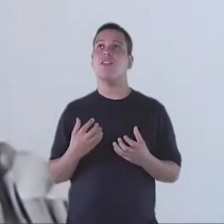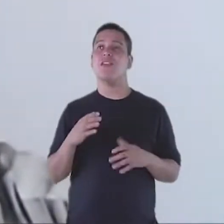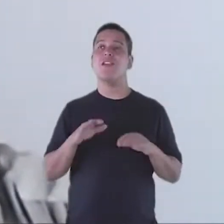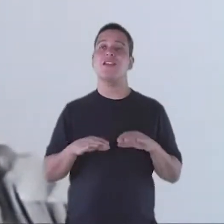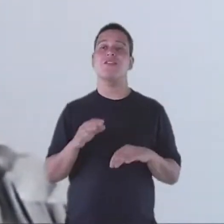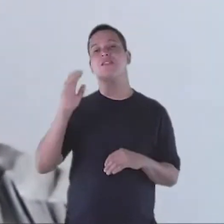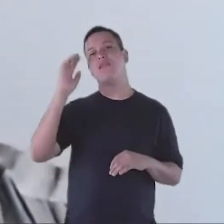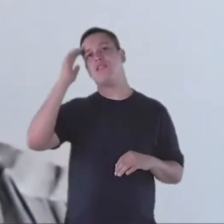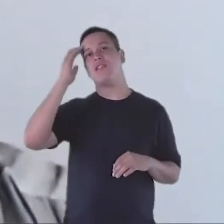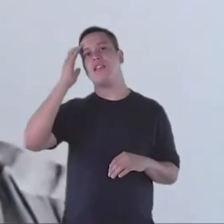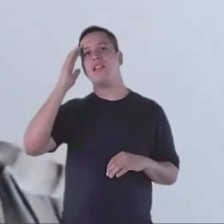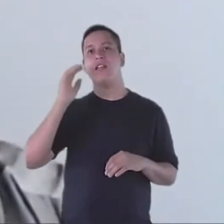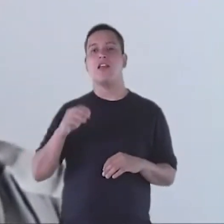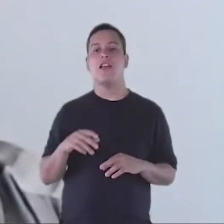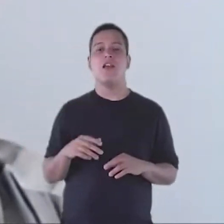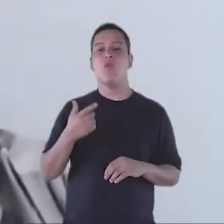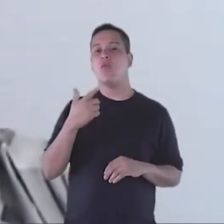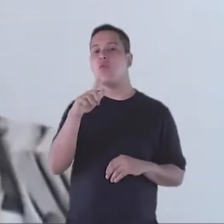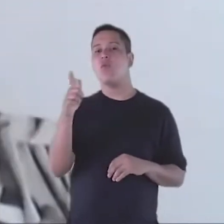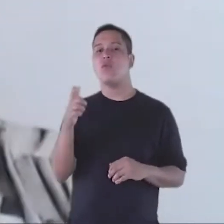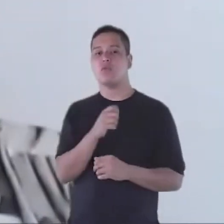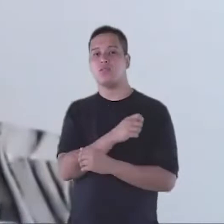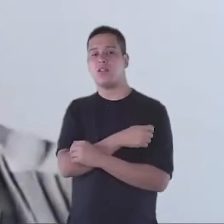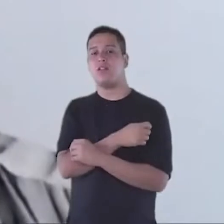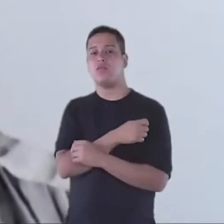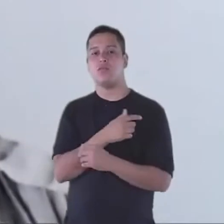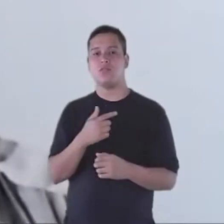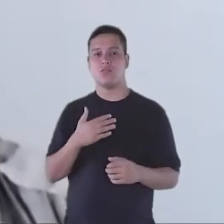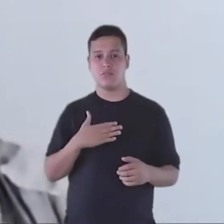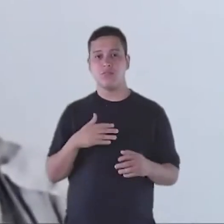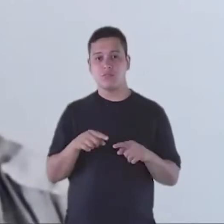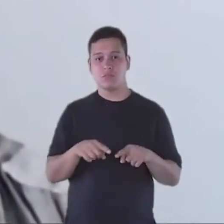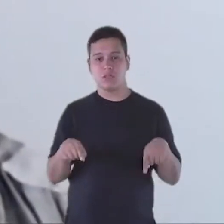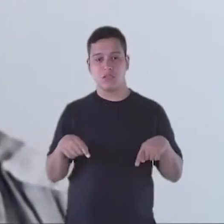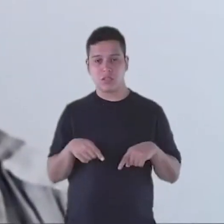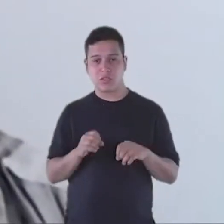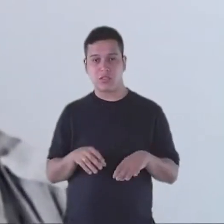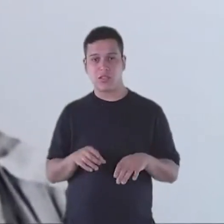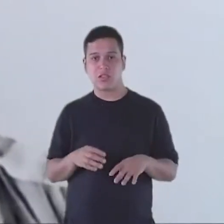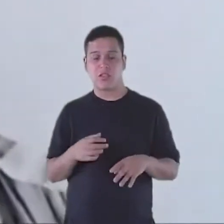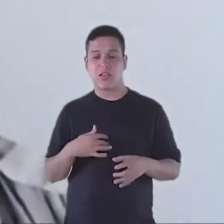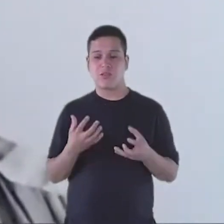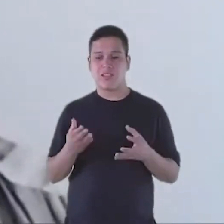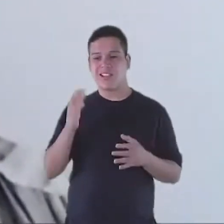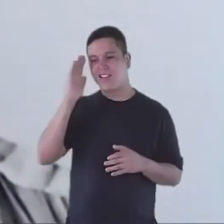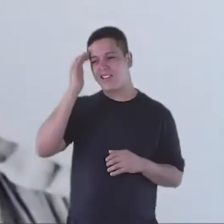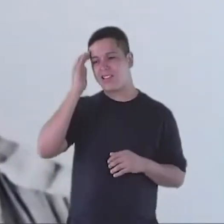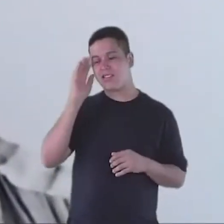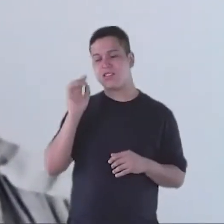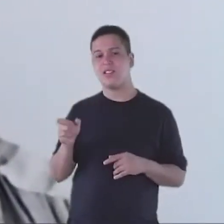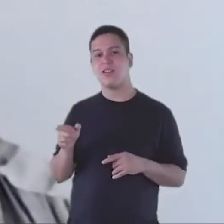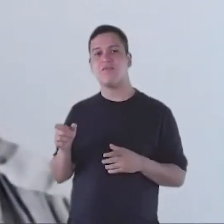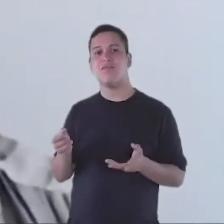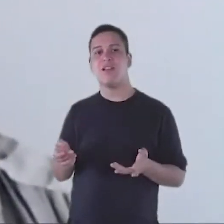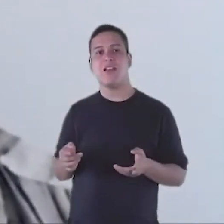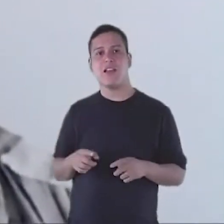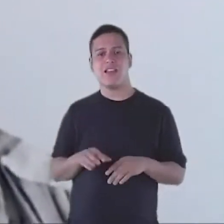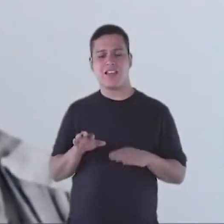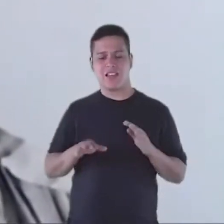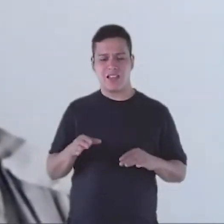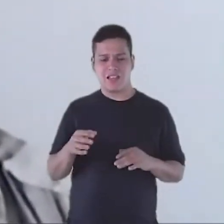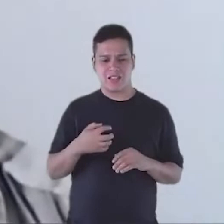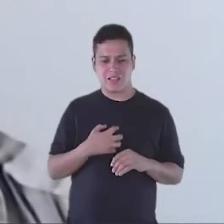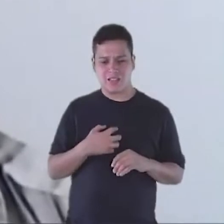pensavam, sentiam. Eu me sentia muito estranho. A gente fica em silêncio